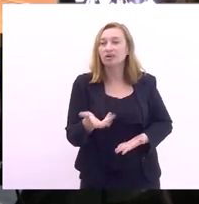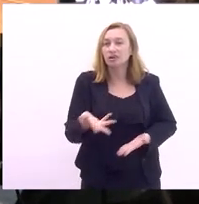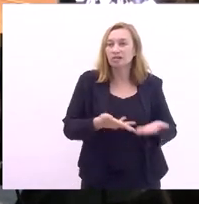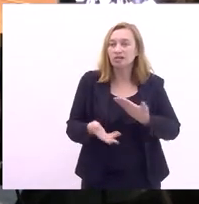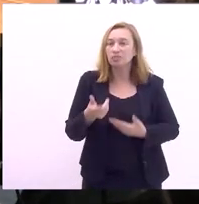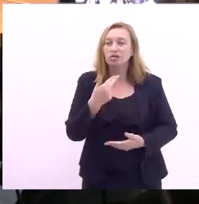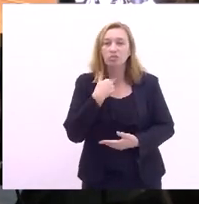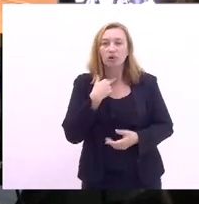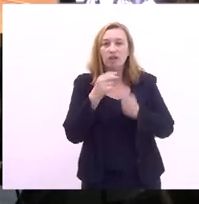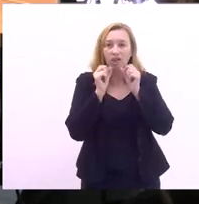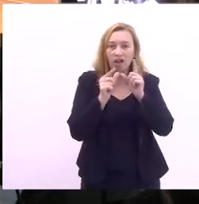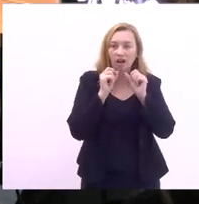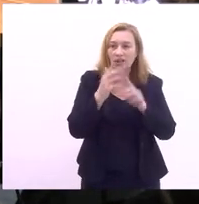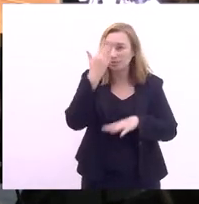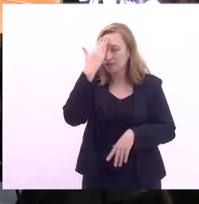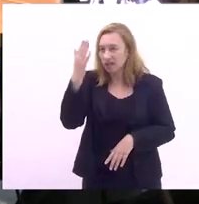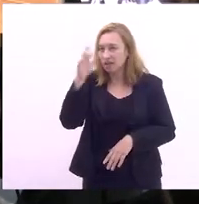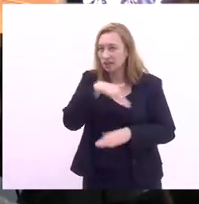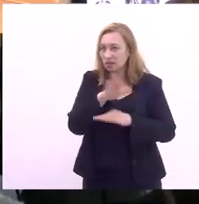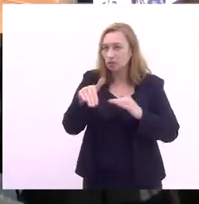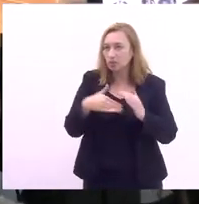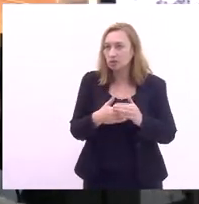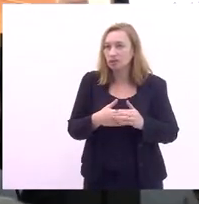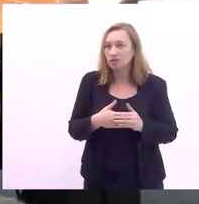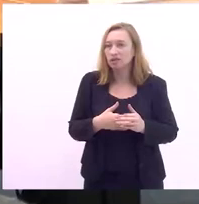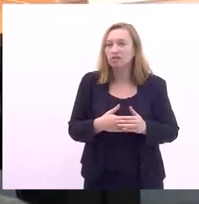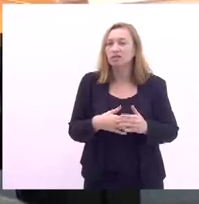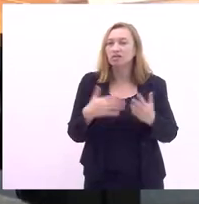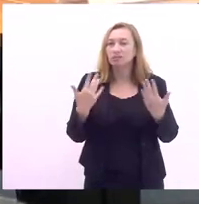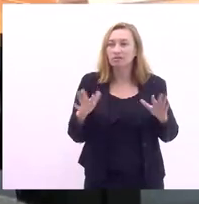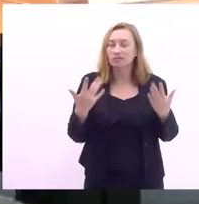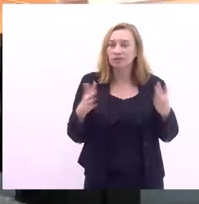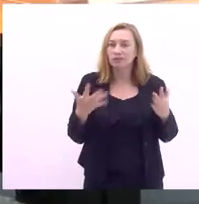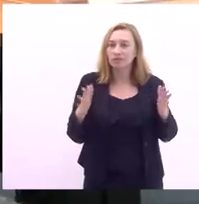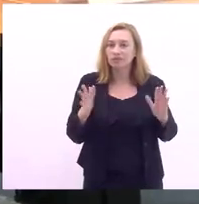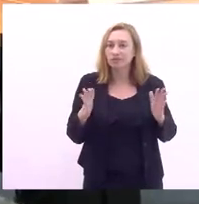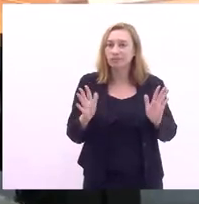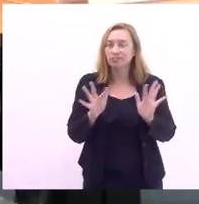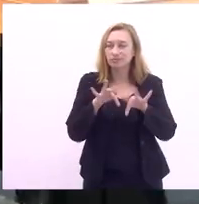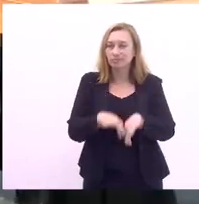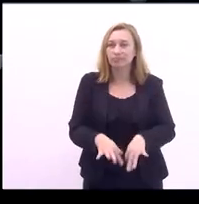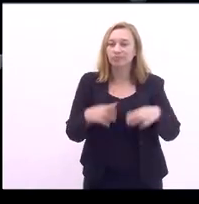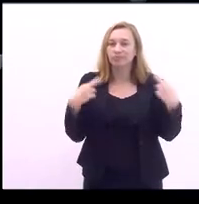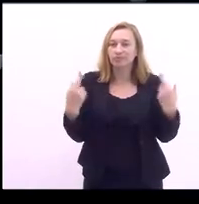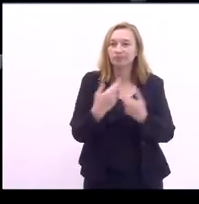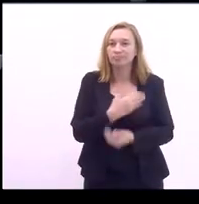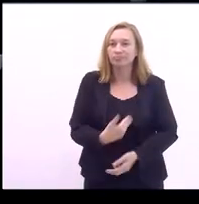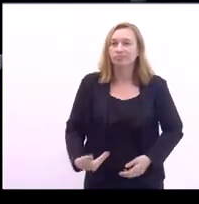reclamar. Muito obrigado a todos. Está encerrada a nossa audiência pública.